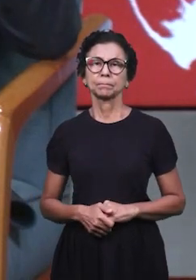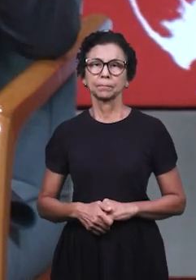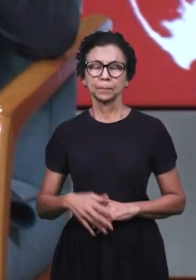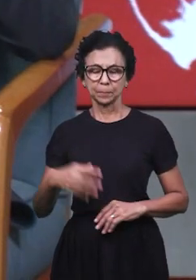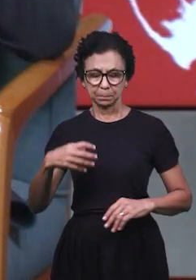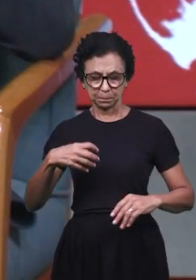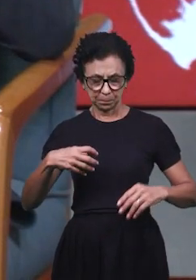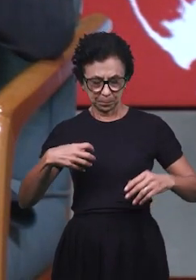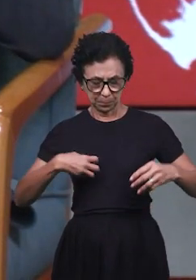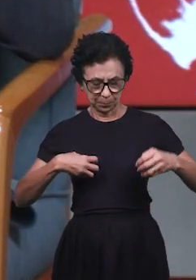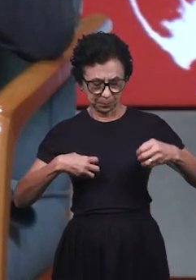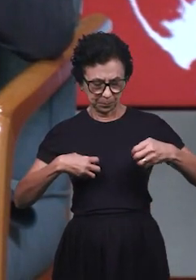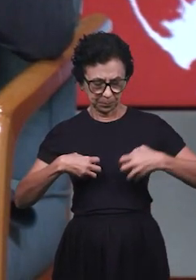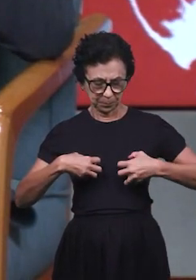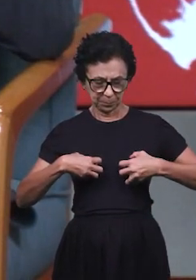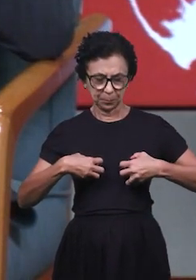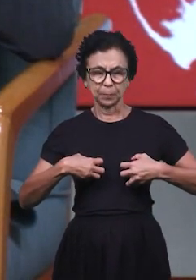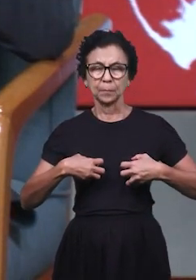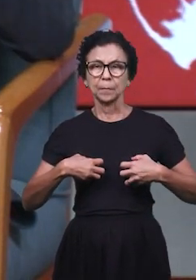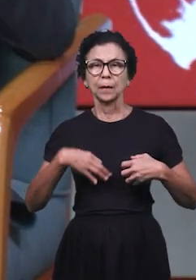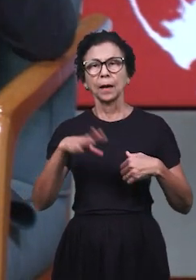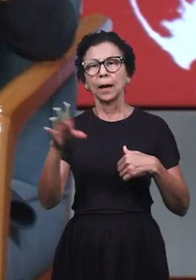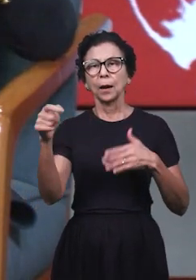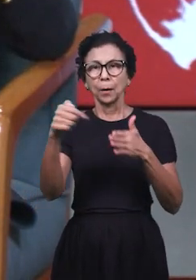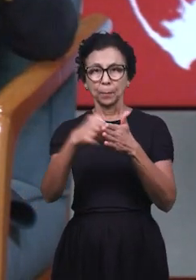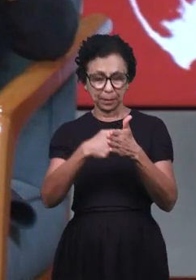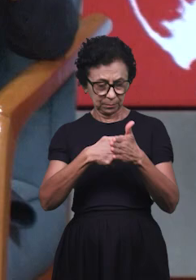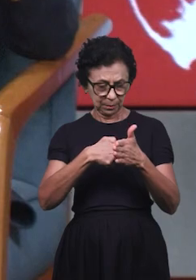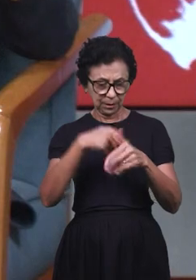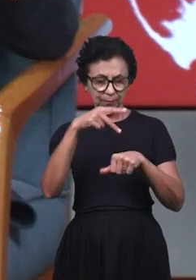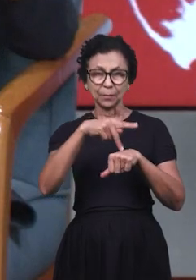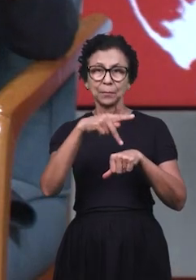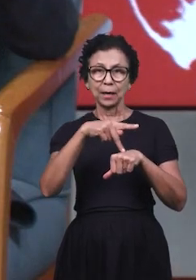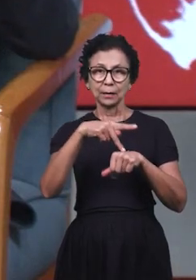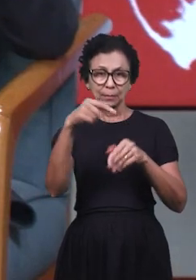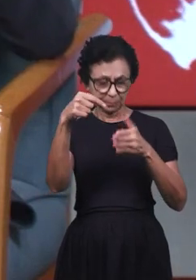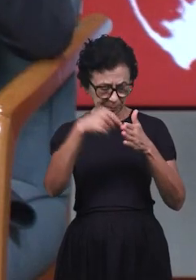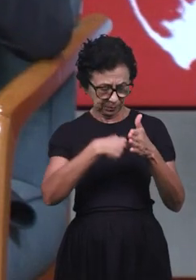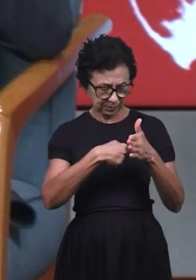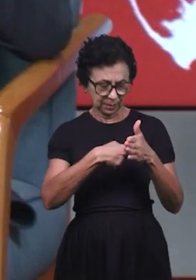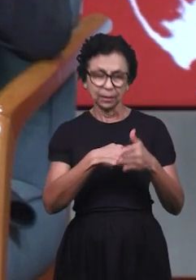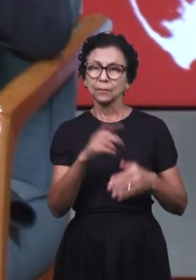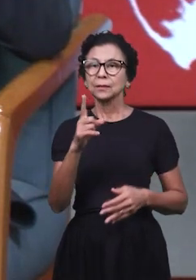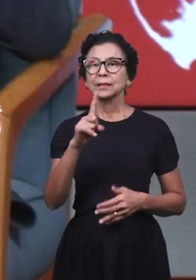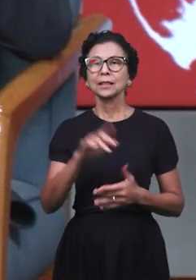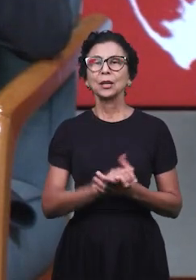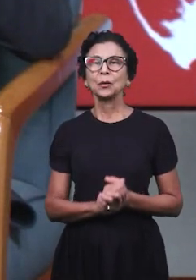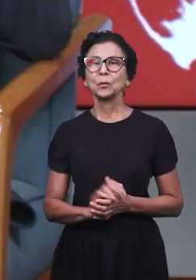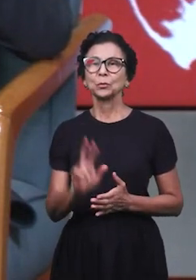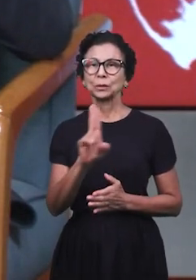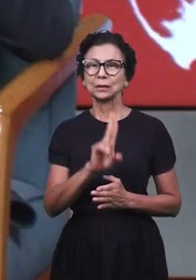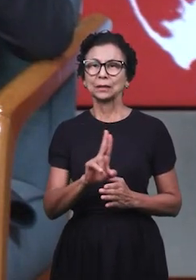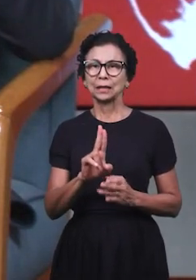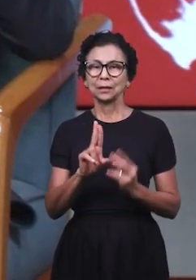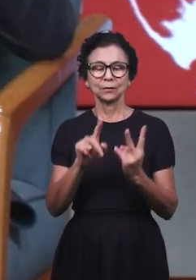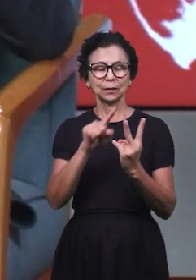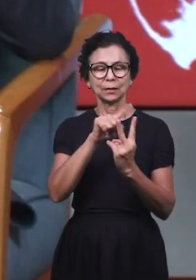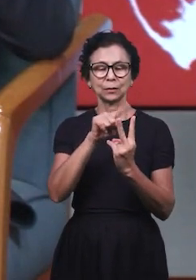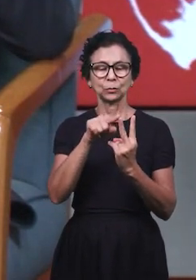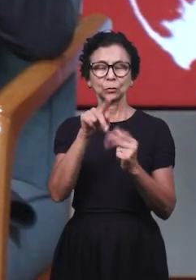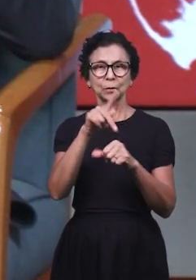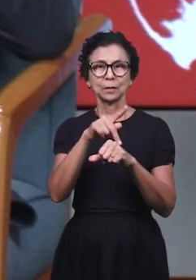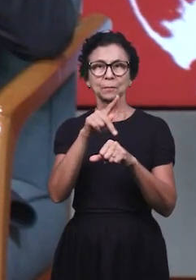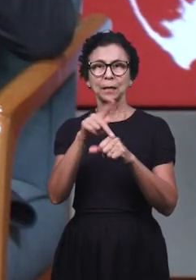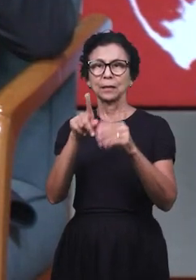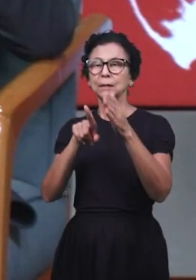Então eles não consultavam as pedras, eles consultavam ao Senhor e usavam as 2 pedras, verdade